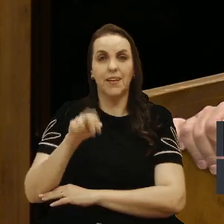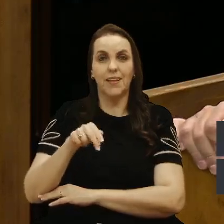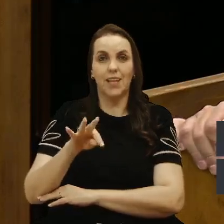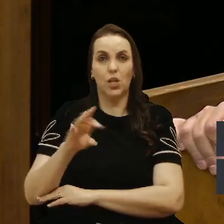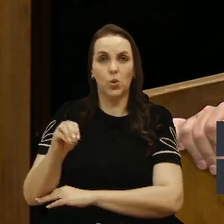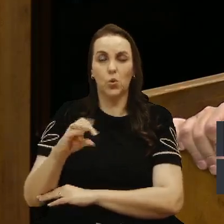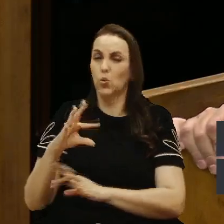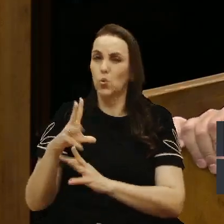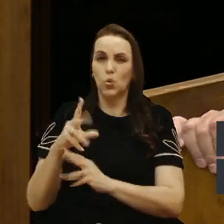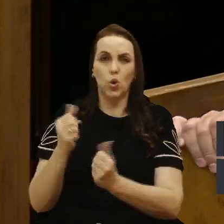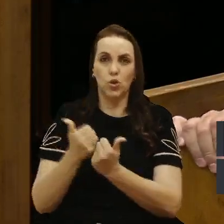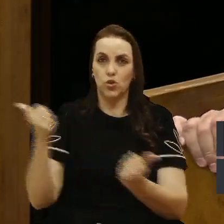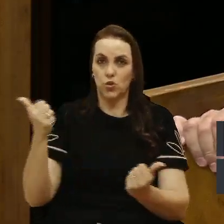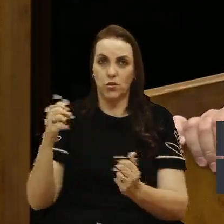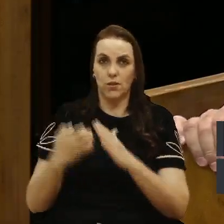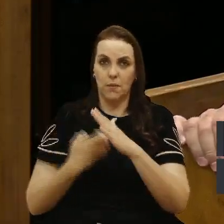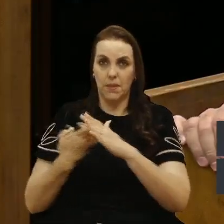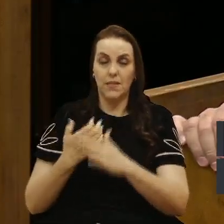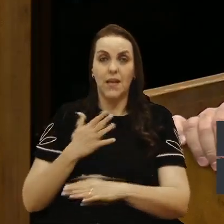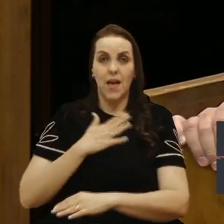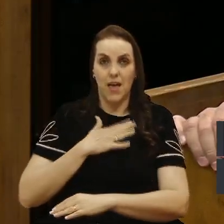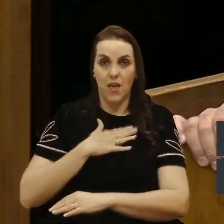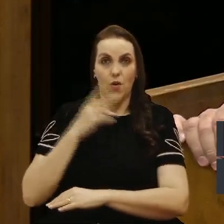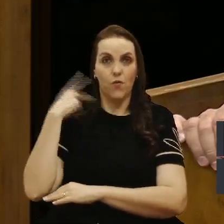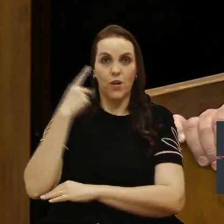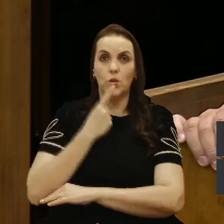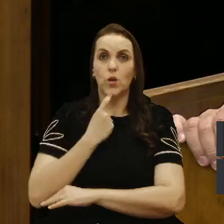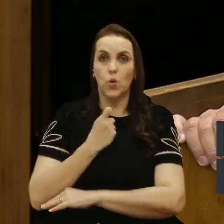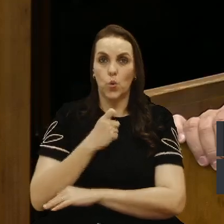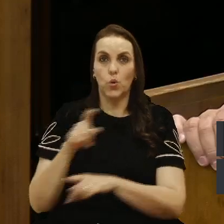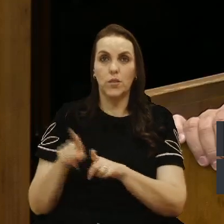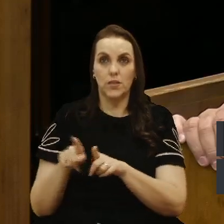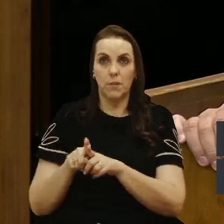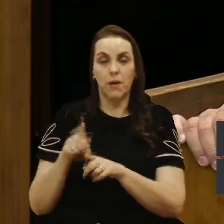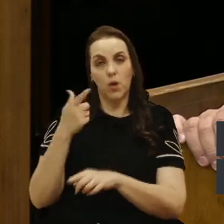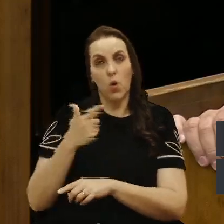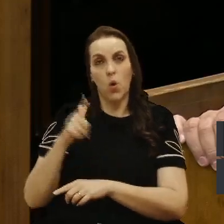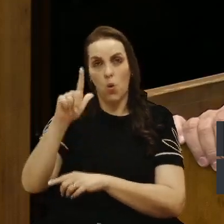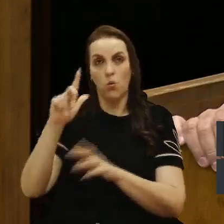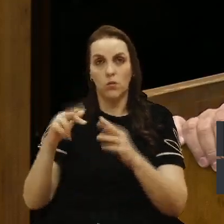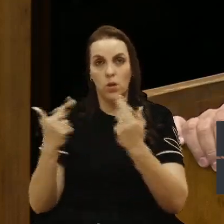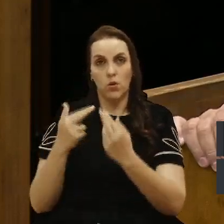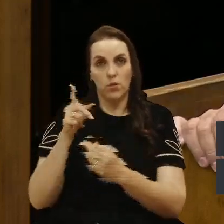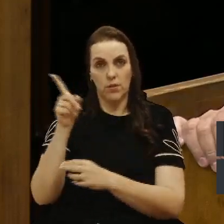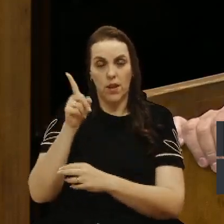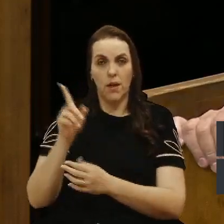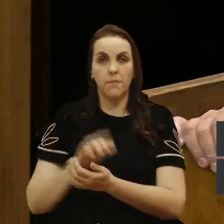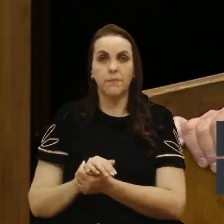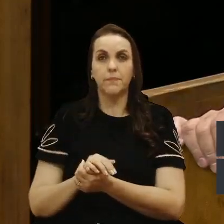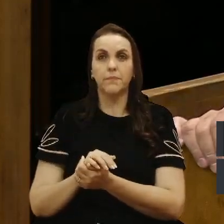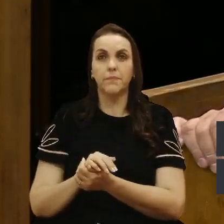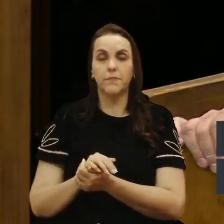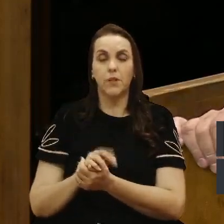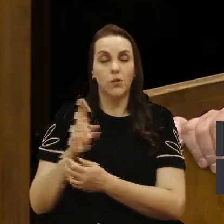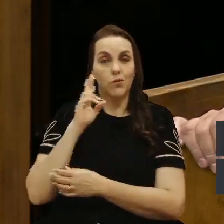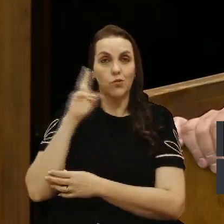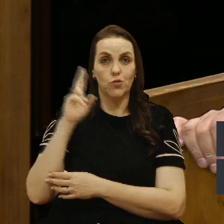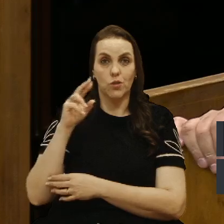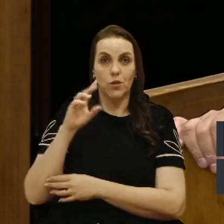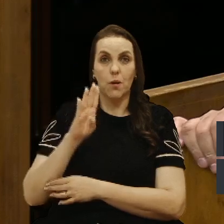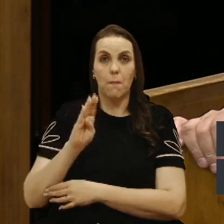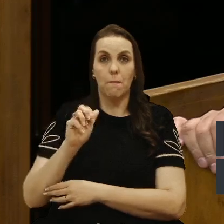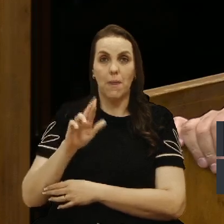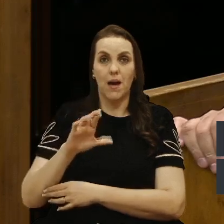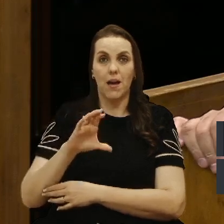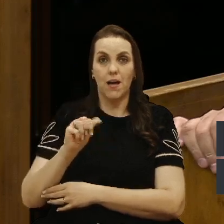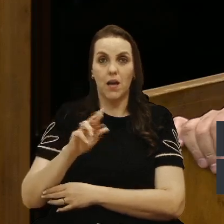empresa. Nós, eu, vereadora Rose Frigeri, que também está cumprindo outras agendas lá, o diretor Barcarolo, e eu quero dizer